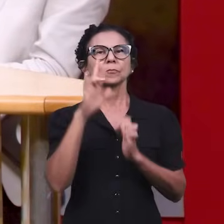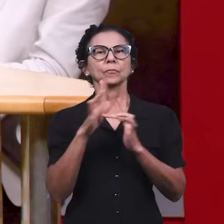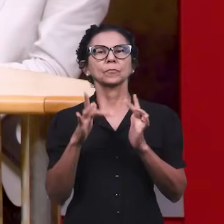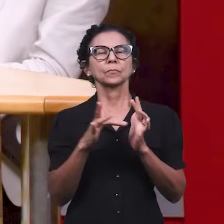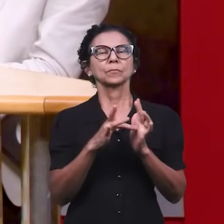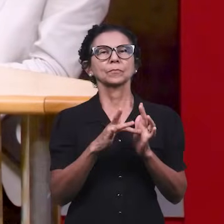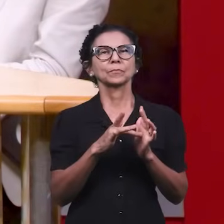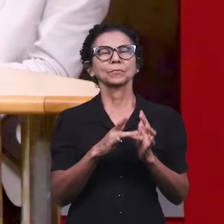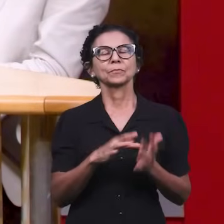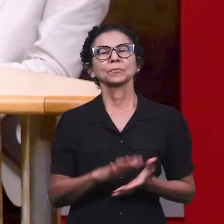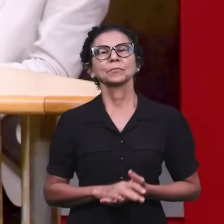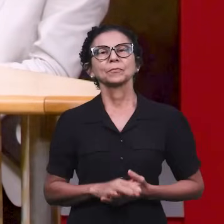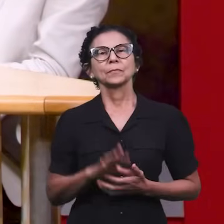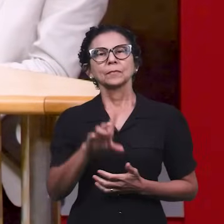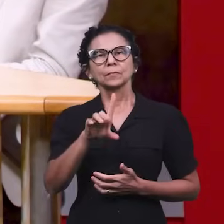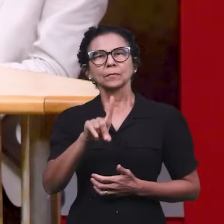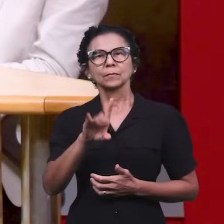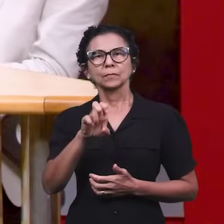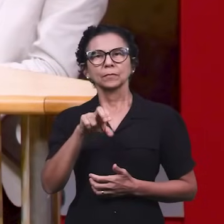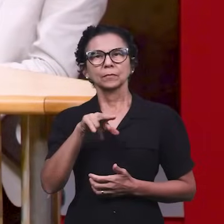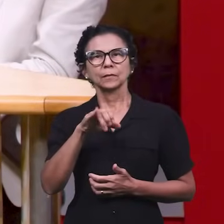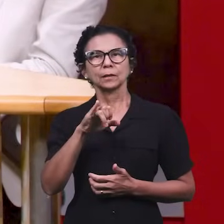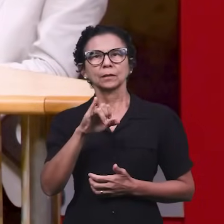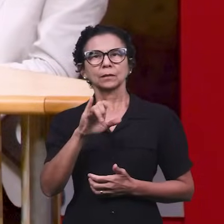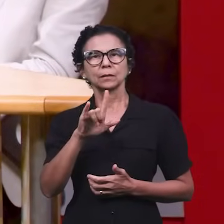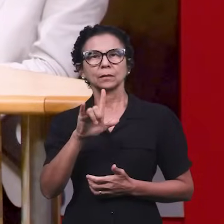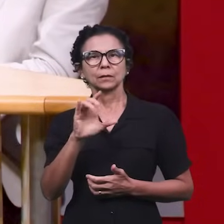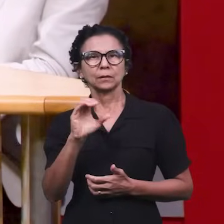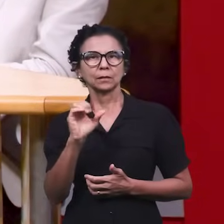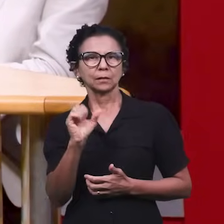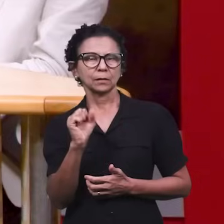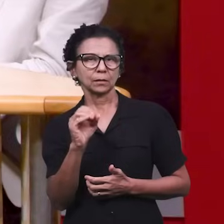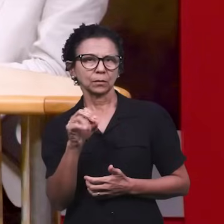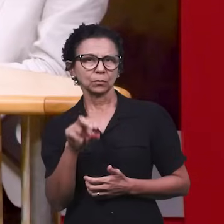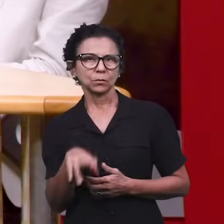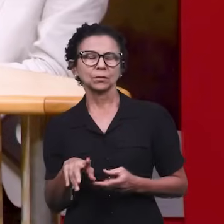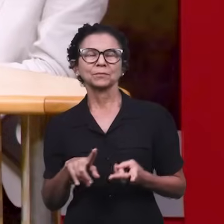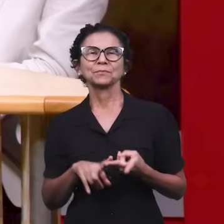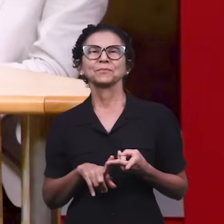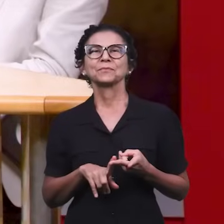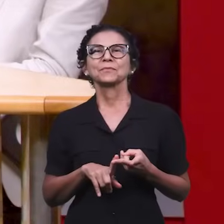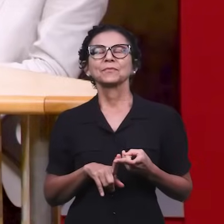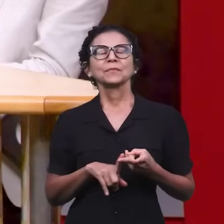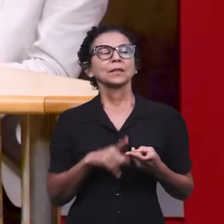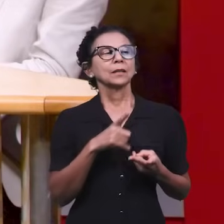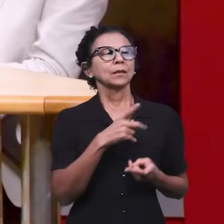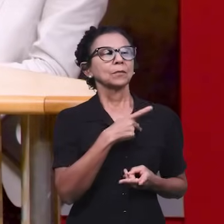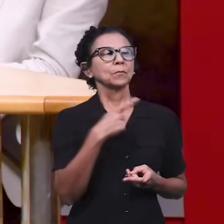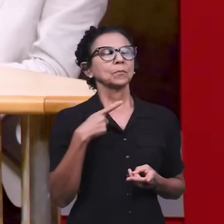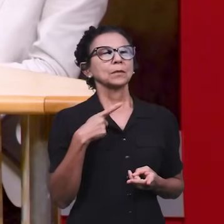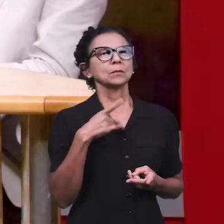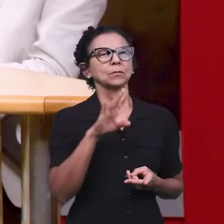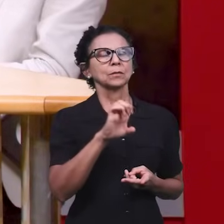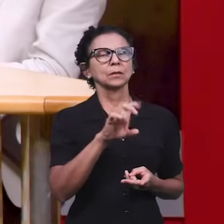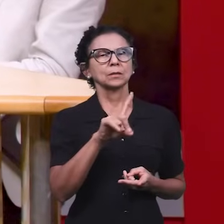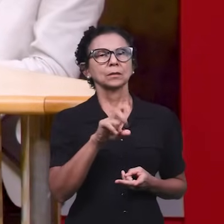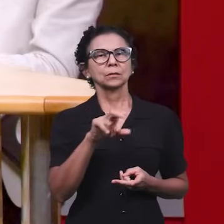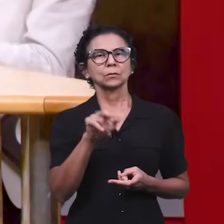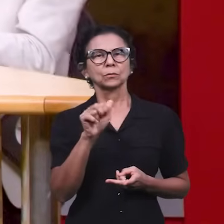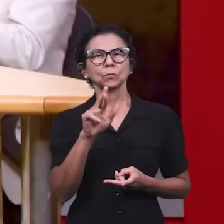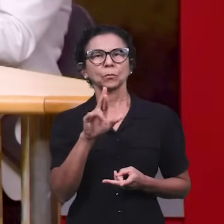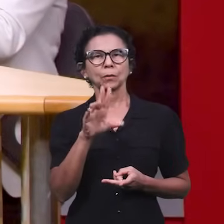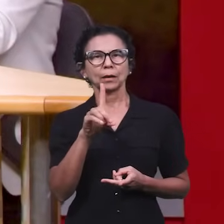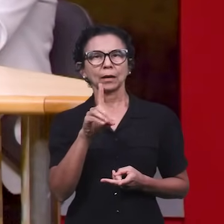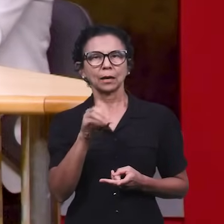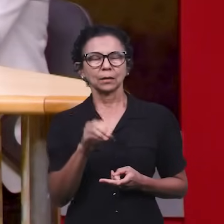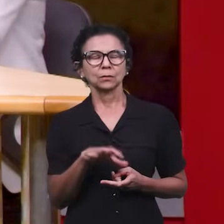que participam conosco. Pastor Eduardo Rosa. Paz do Senhor, pastor Marcelo, e a todos aqueles que estão participando conosco desse programa.